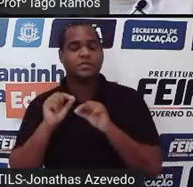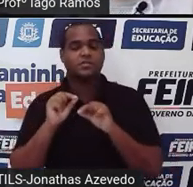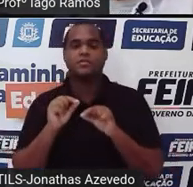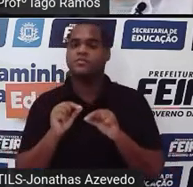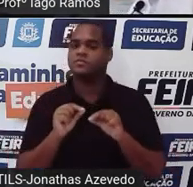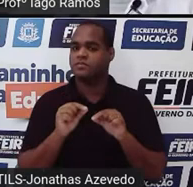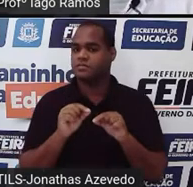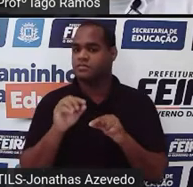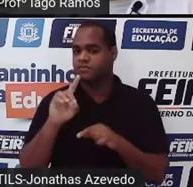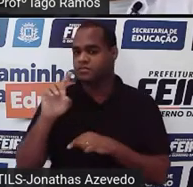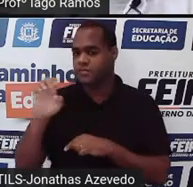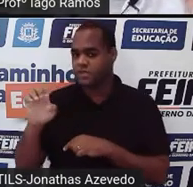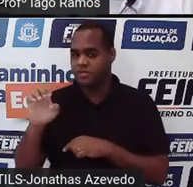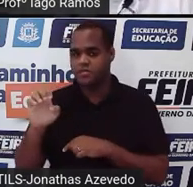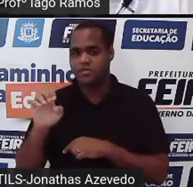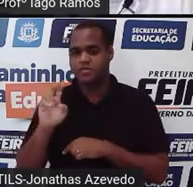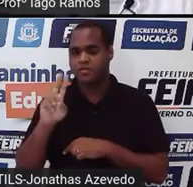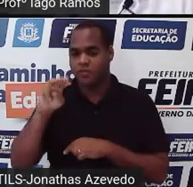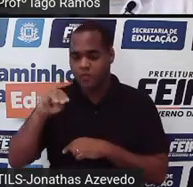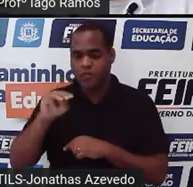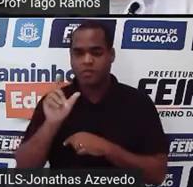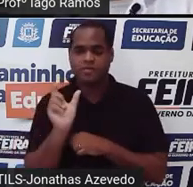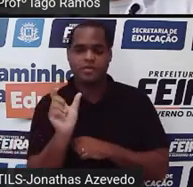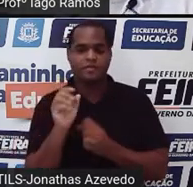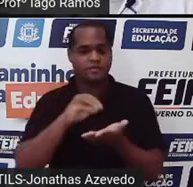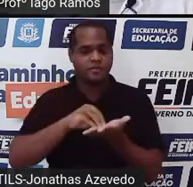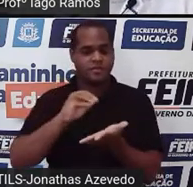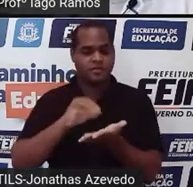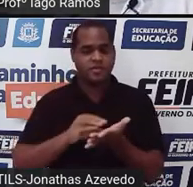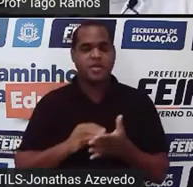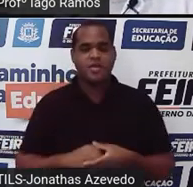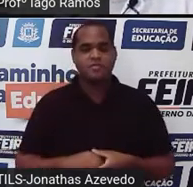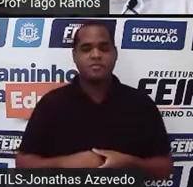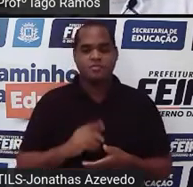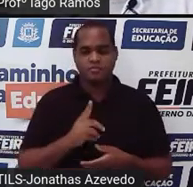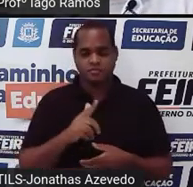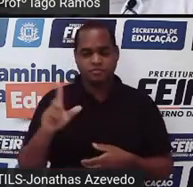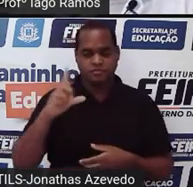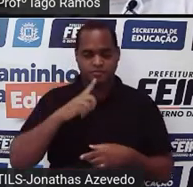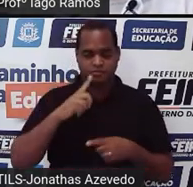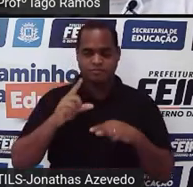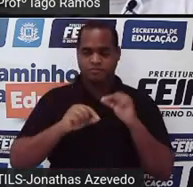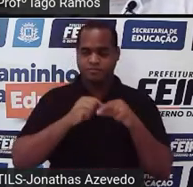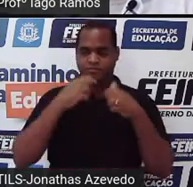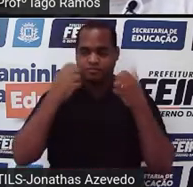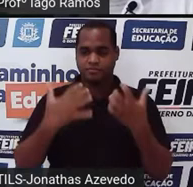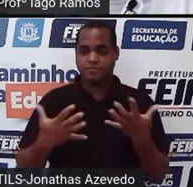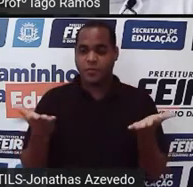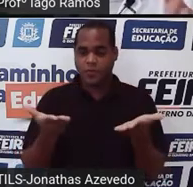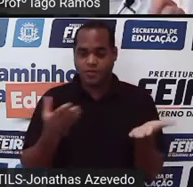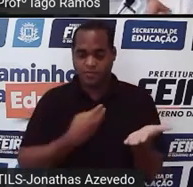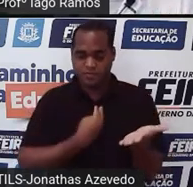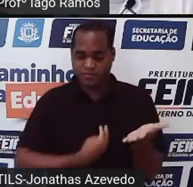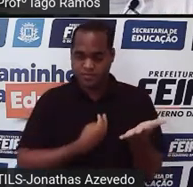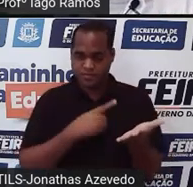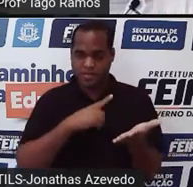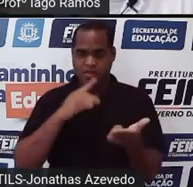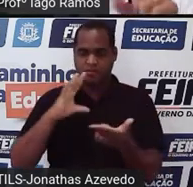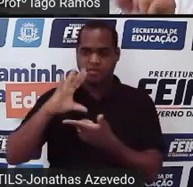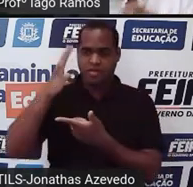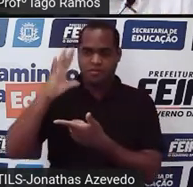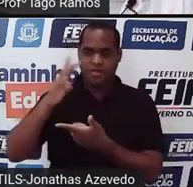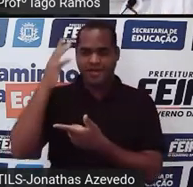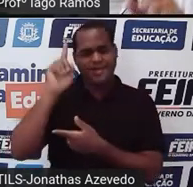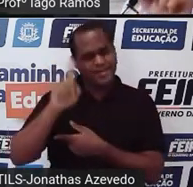de um falta outra palavra ou algo que o represente no mundo real essa